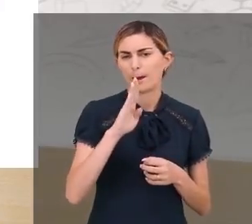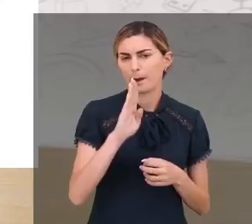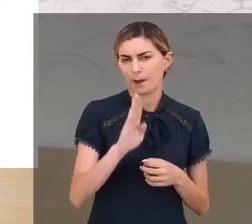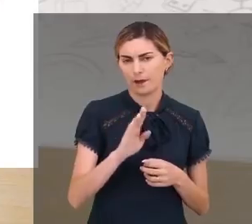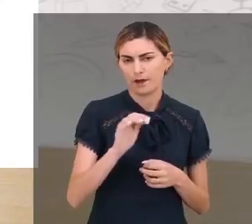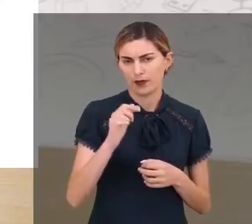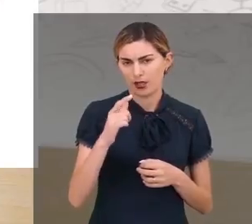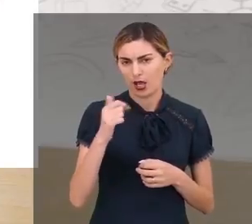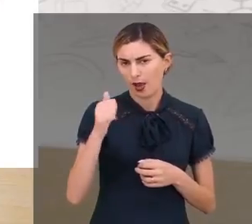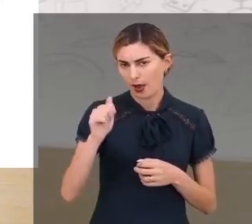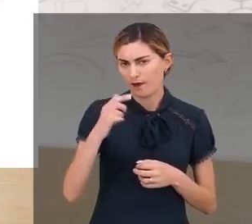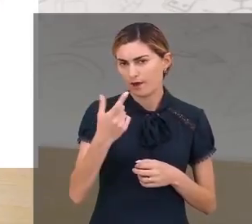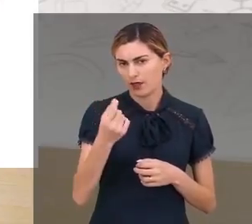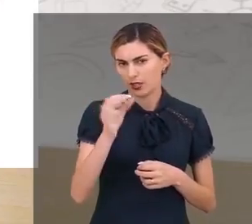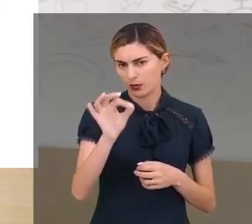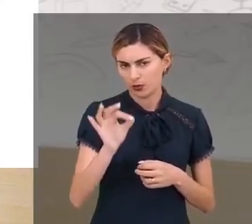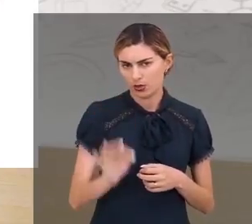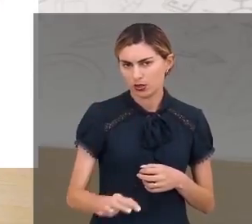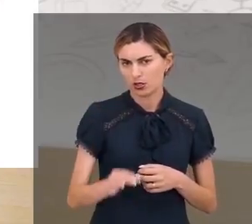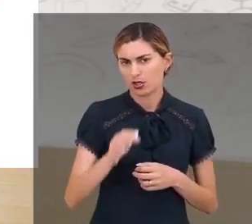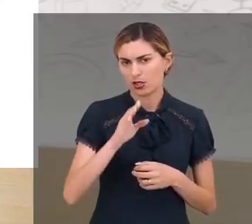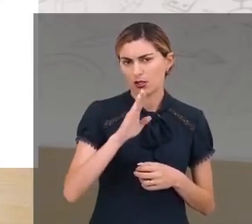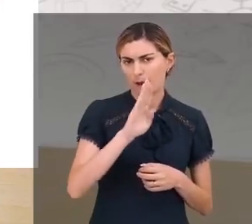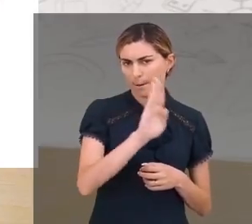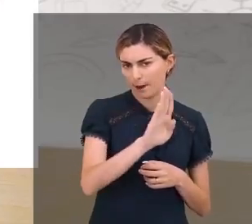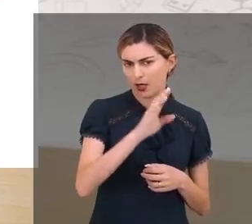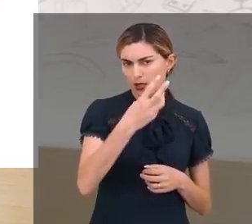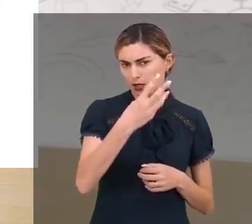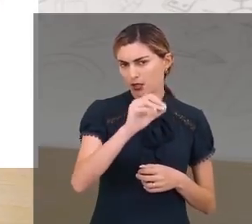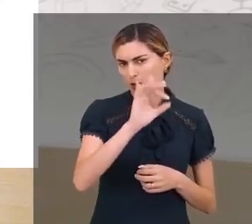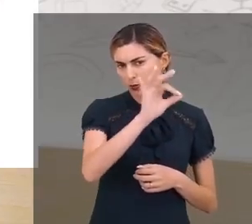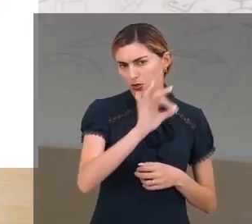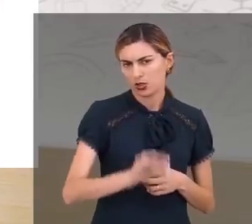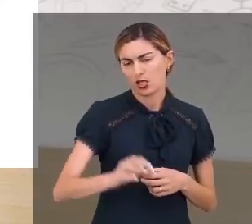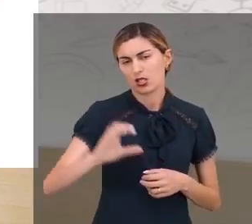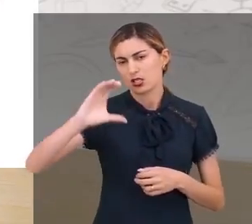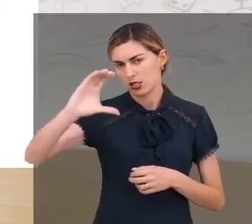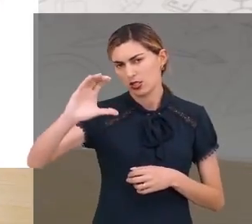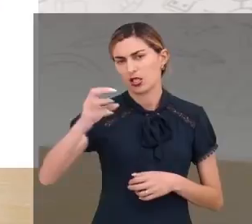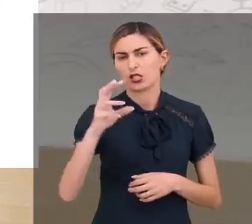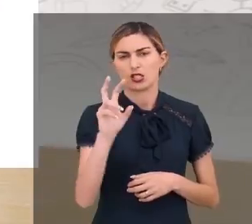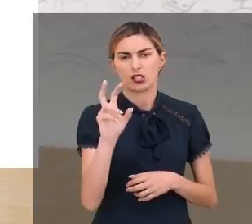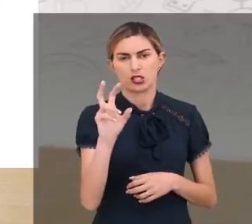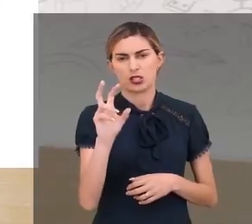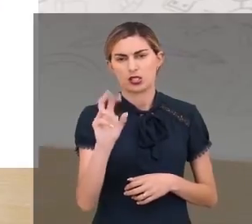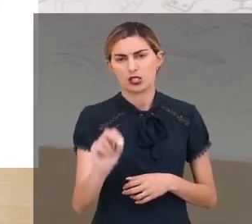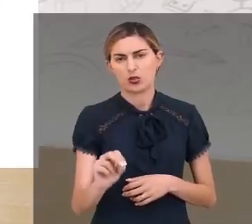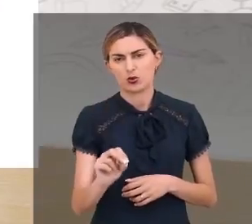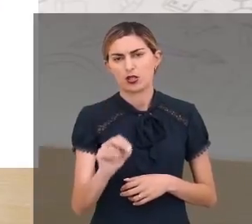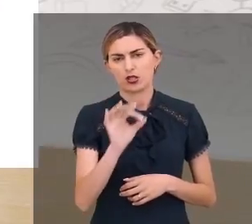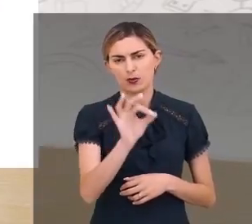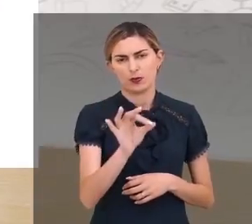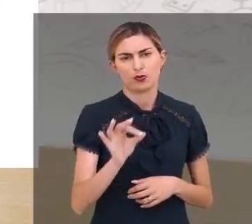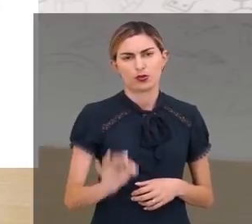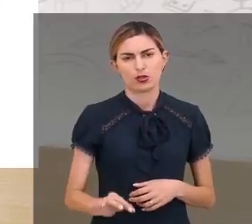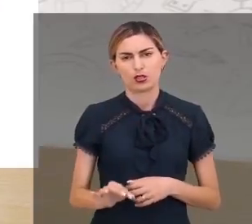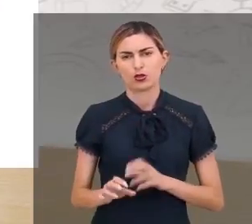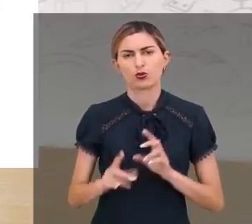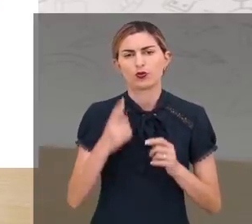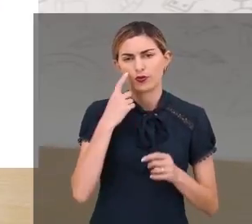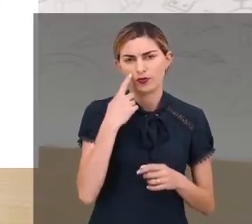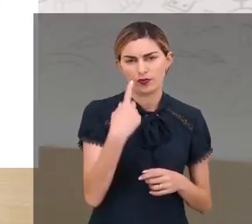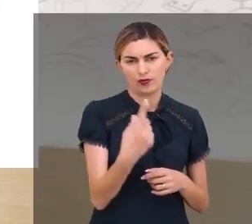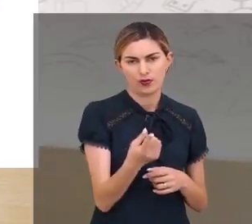retomemos. Itens de curva A, 20%, itens de curva B, 30% e itens de curva C, 50%.